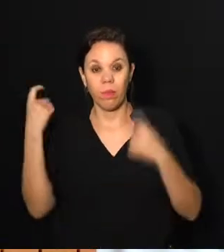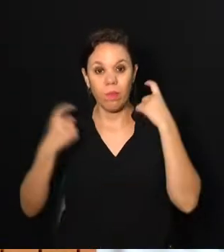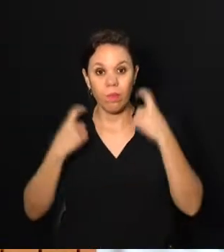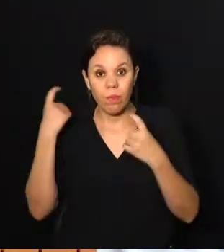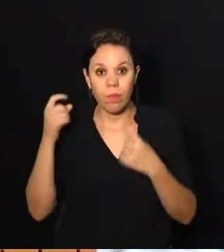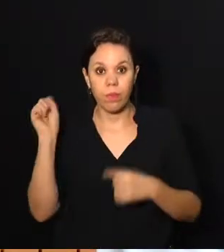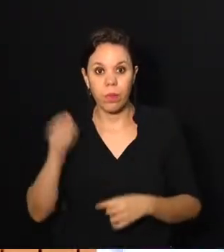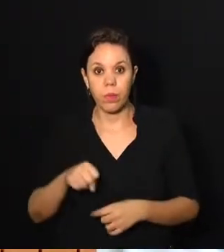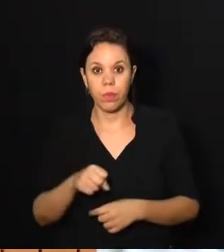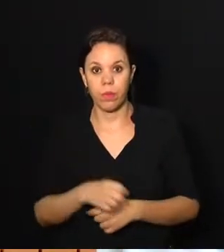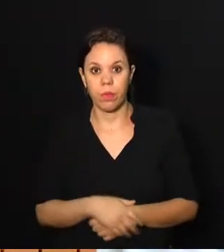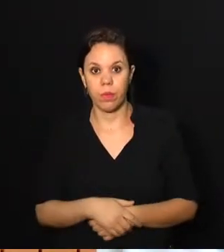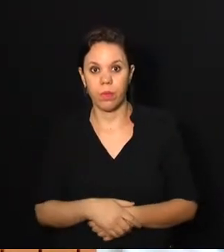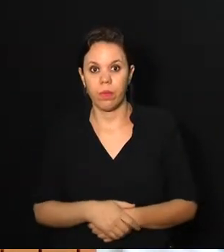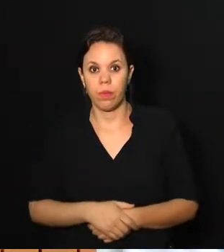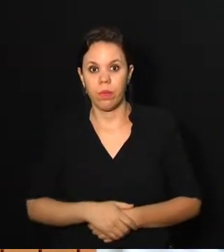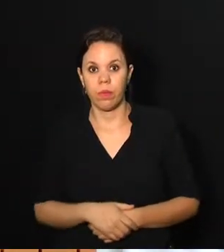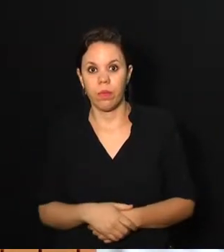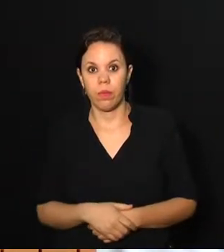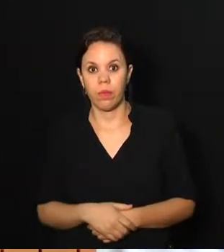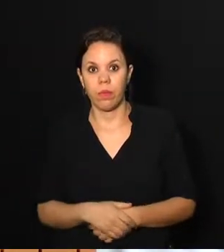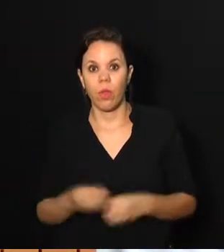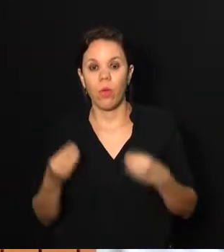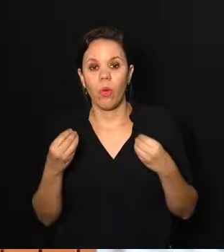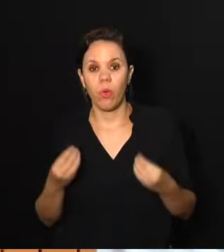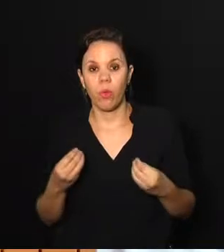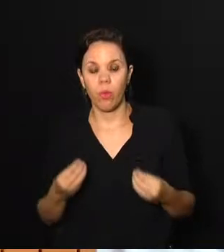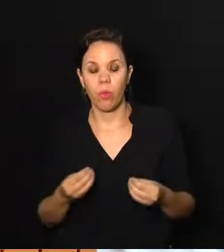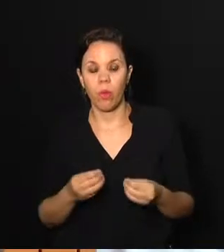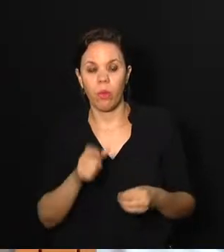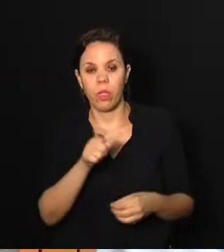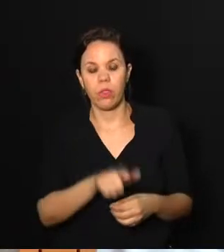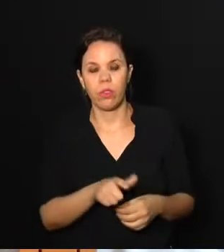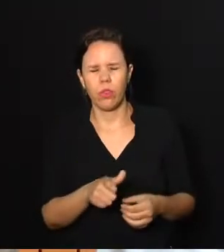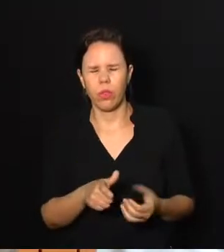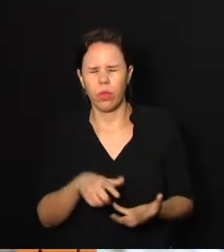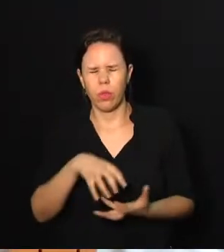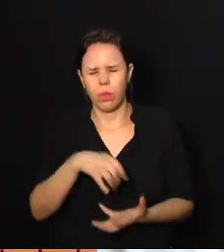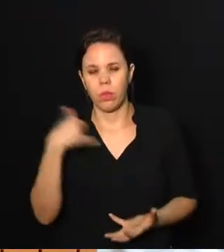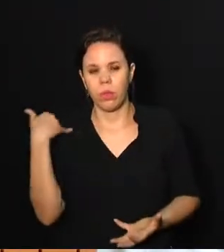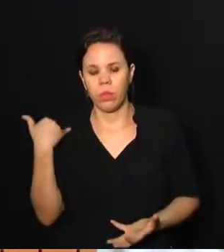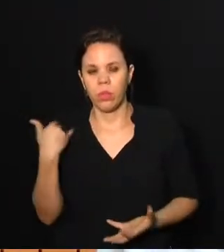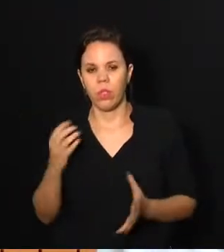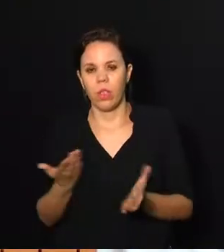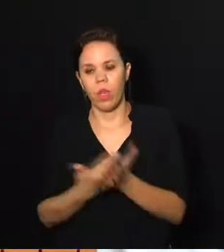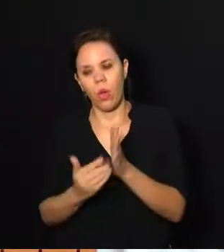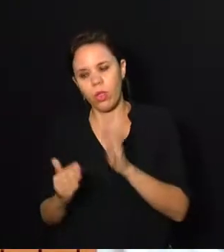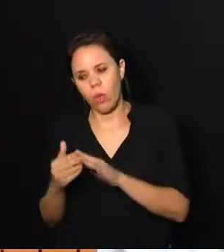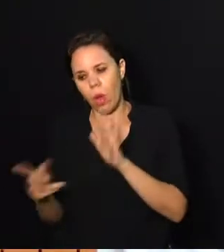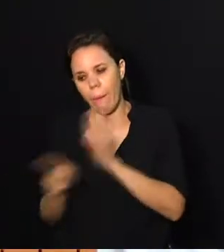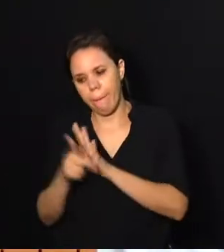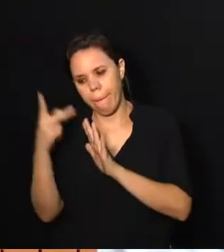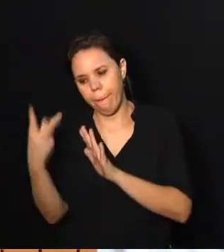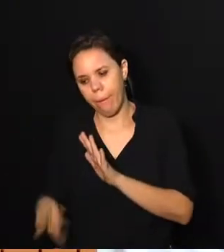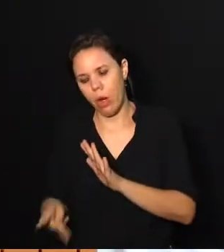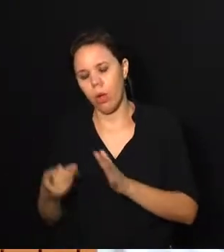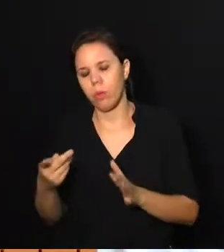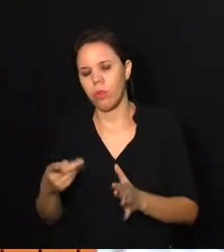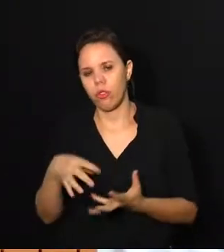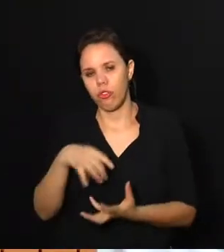sim, né, com o idoso e com a creche do idoso. E o que nós pensamos